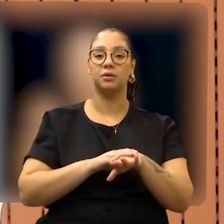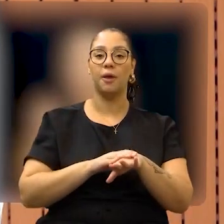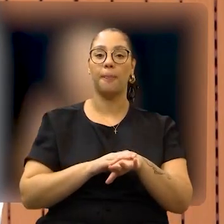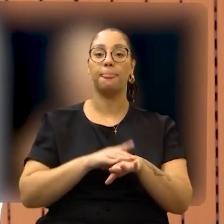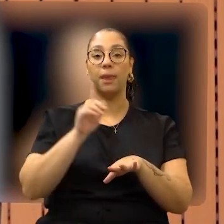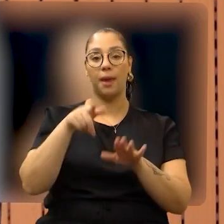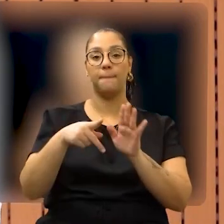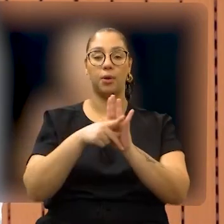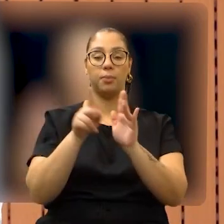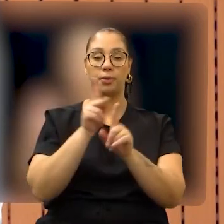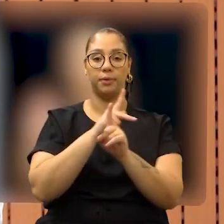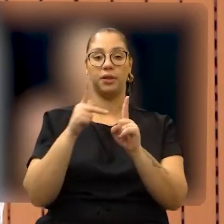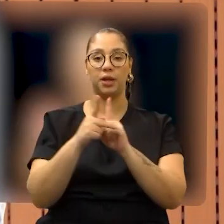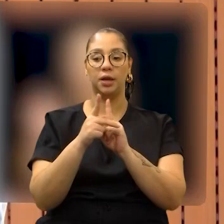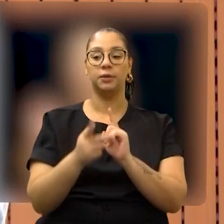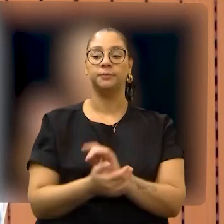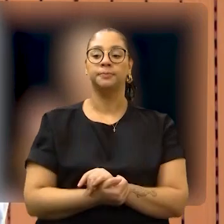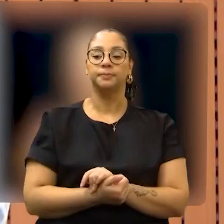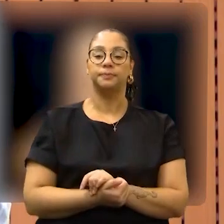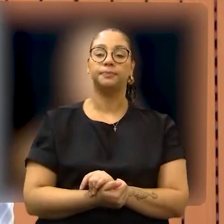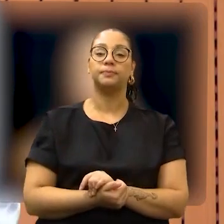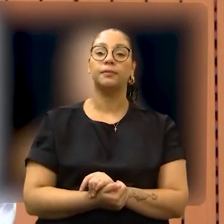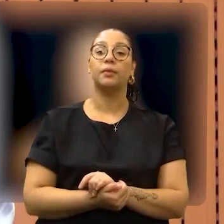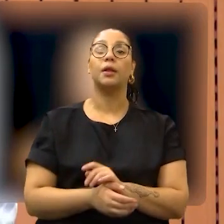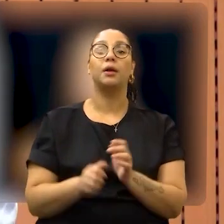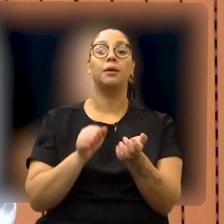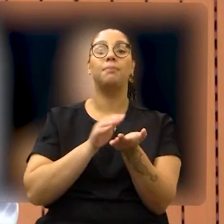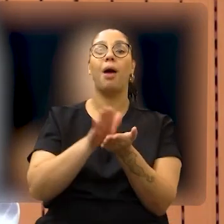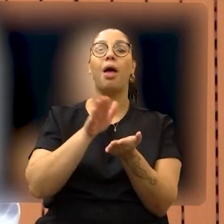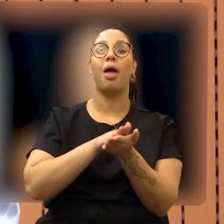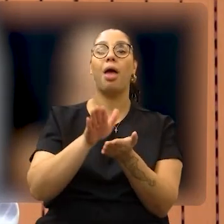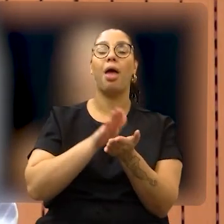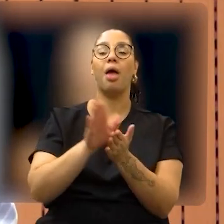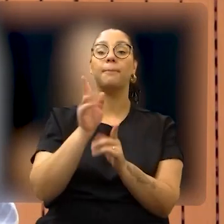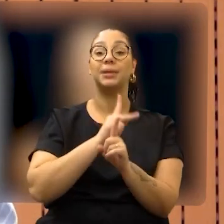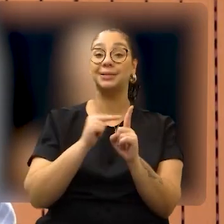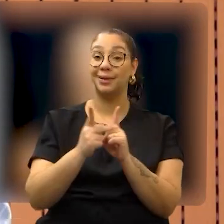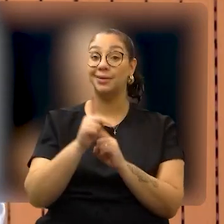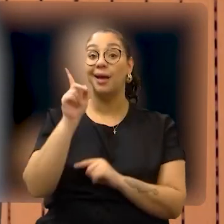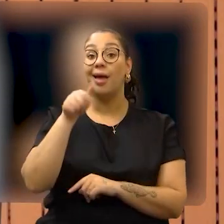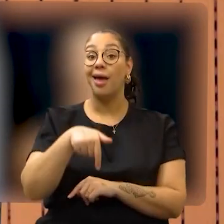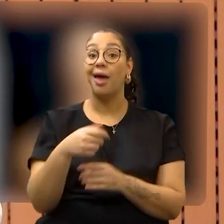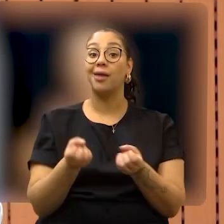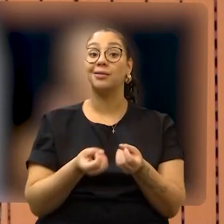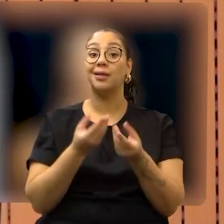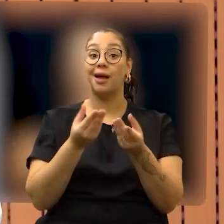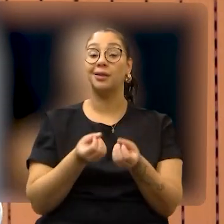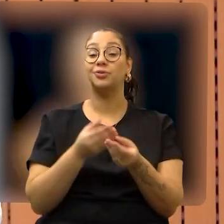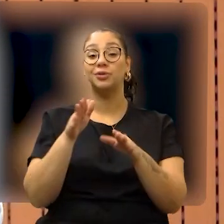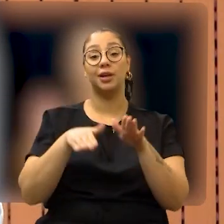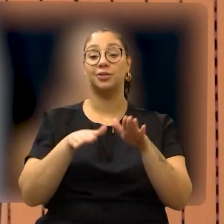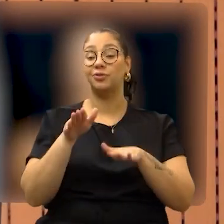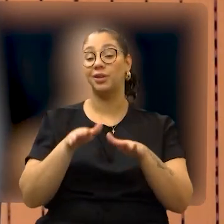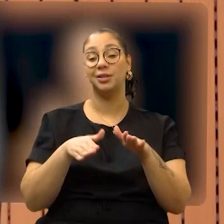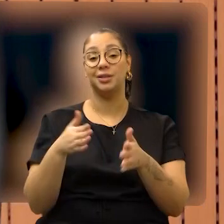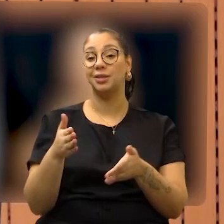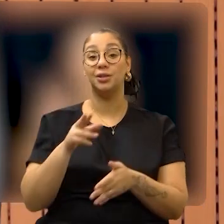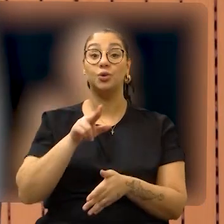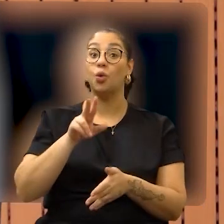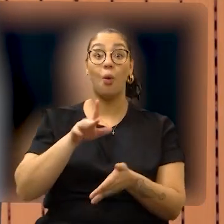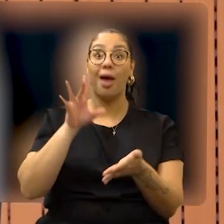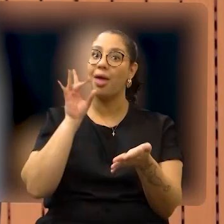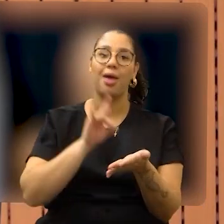né? Vitimado pela Previdência. Gasto da Previdência. Isso aqui, pessoal, são dados que às